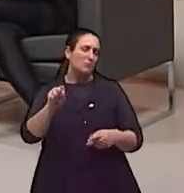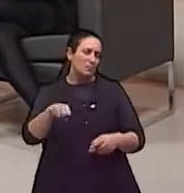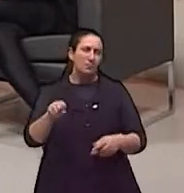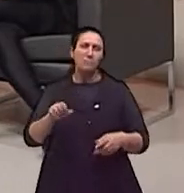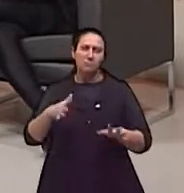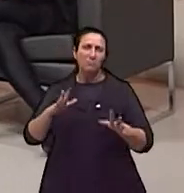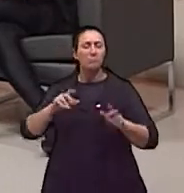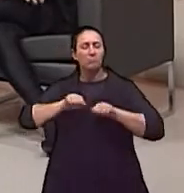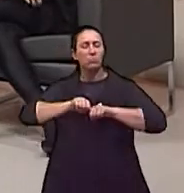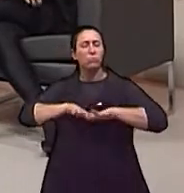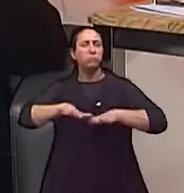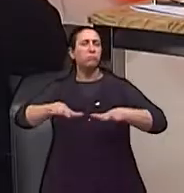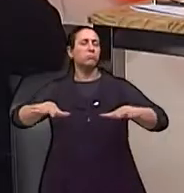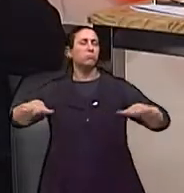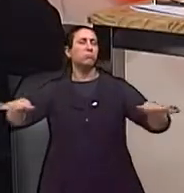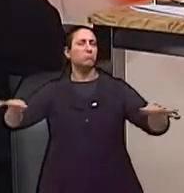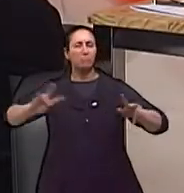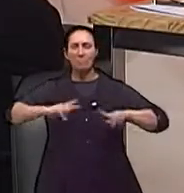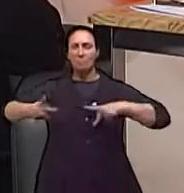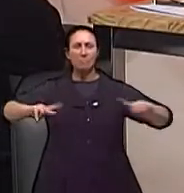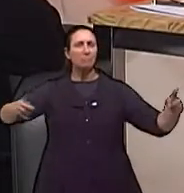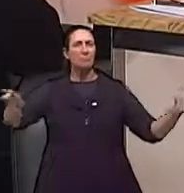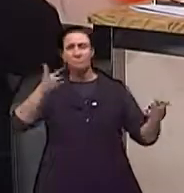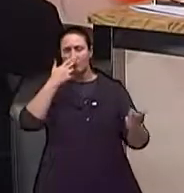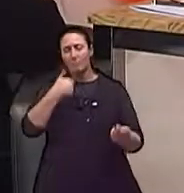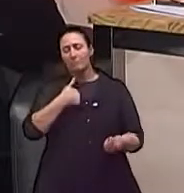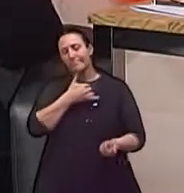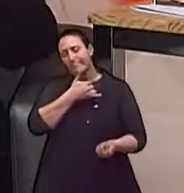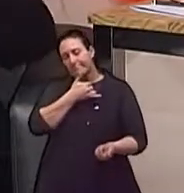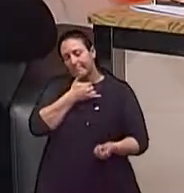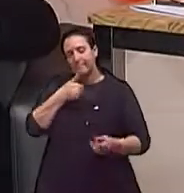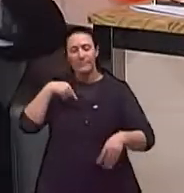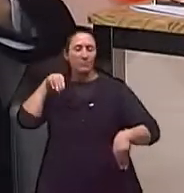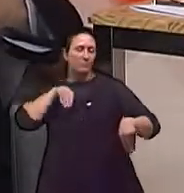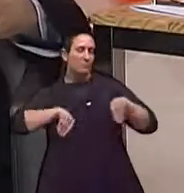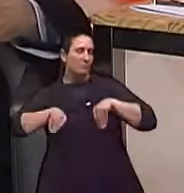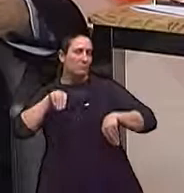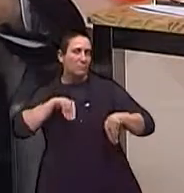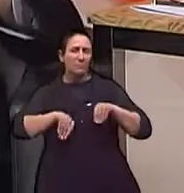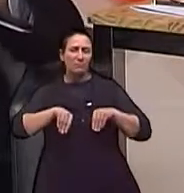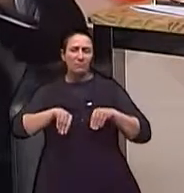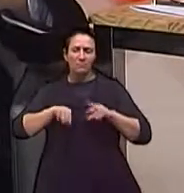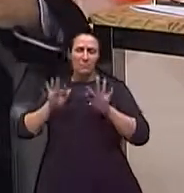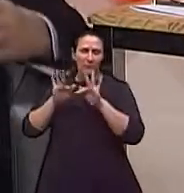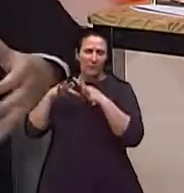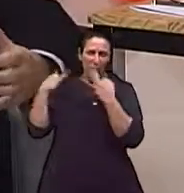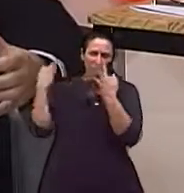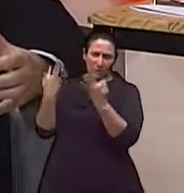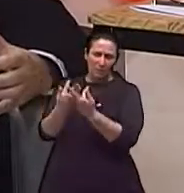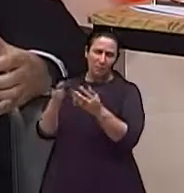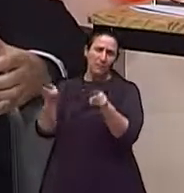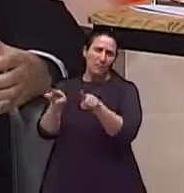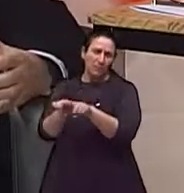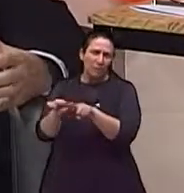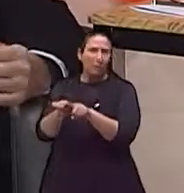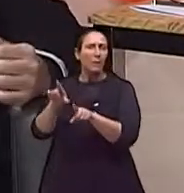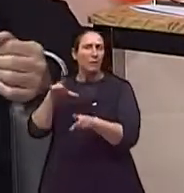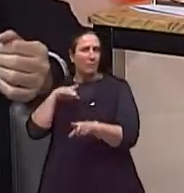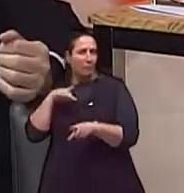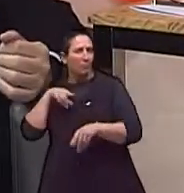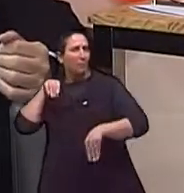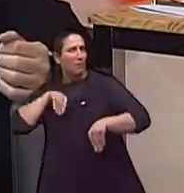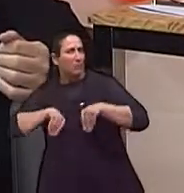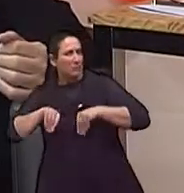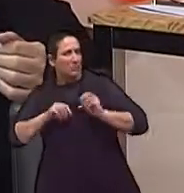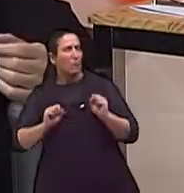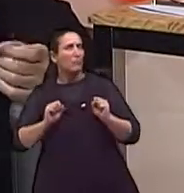dissim no ambiente um idoso deprimido ali começa a ser cercado por uma família que também fica deprimido então evita